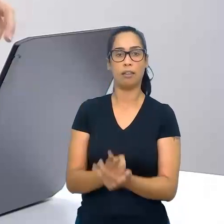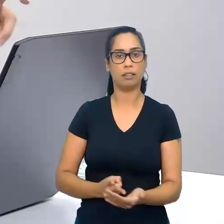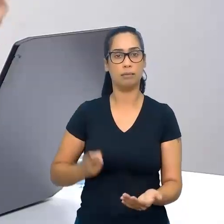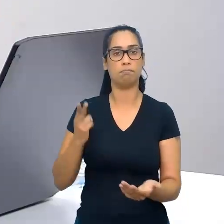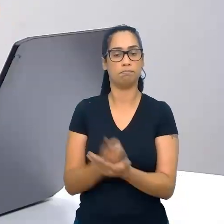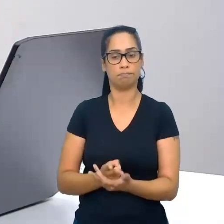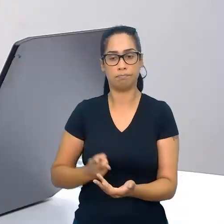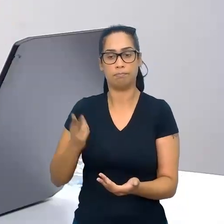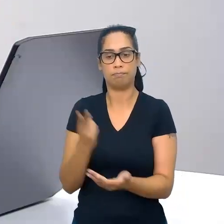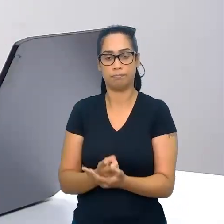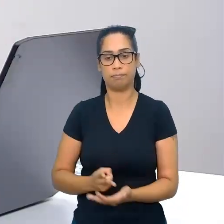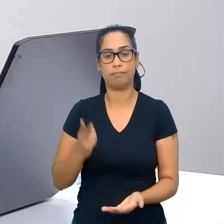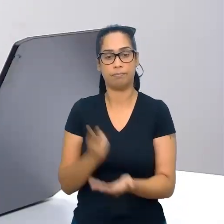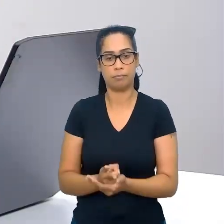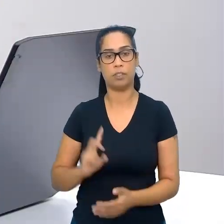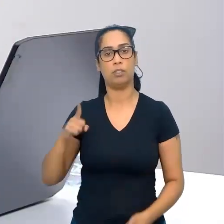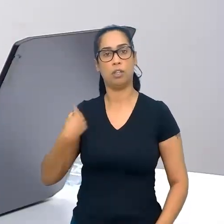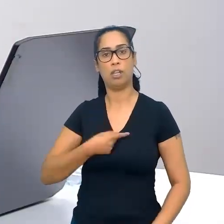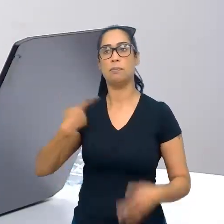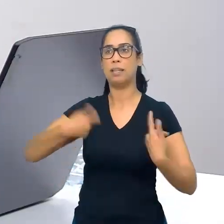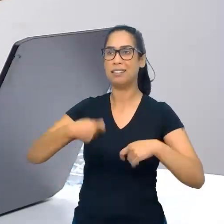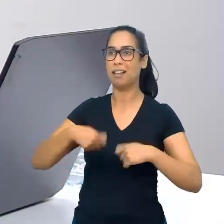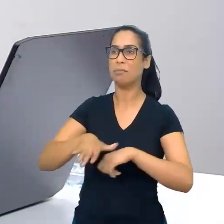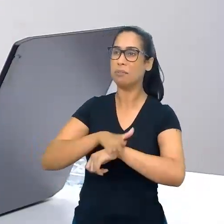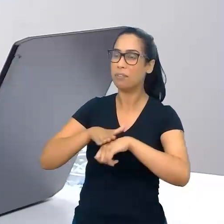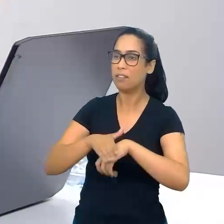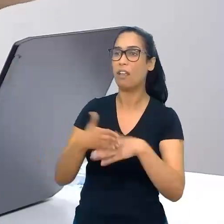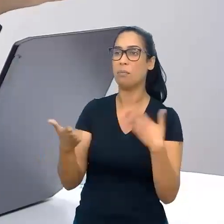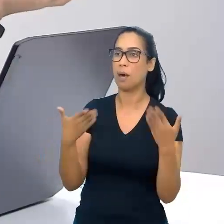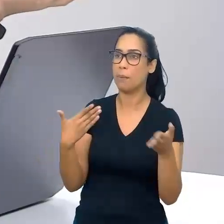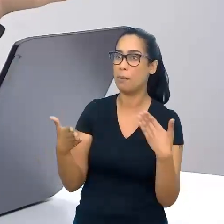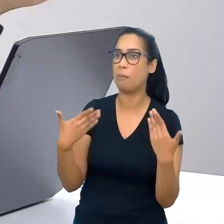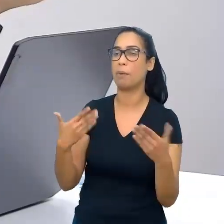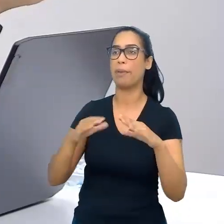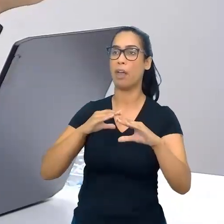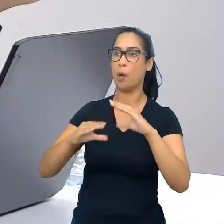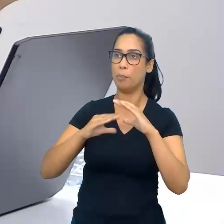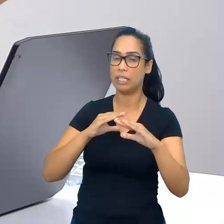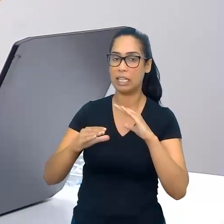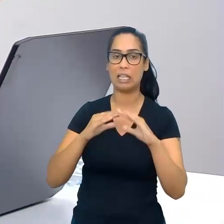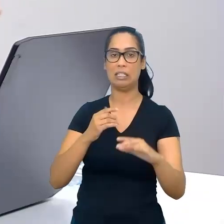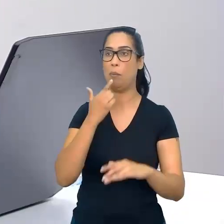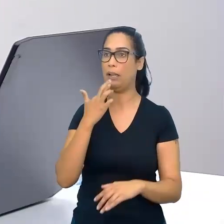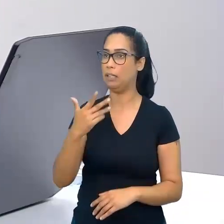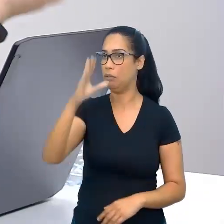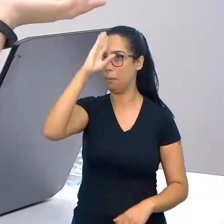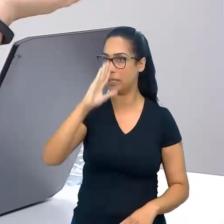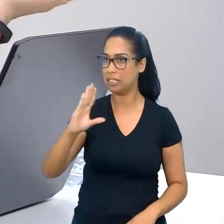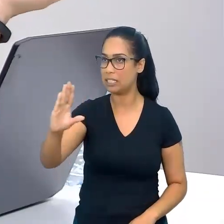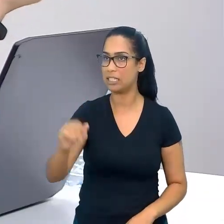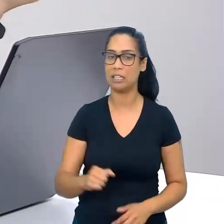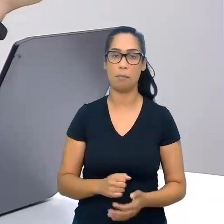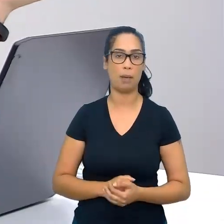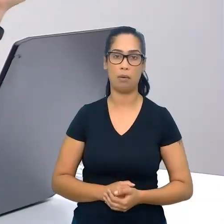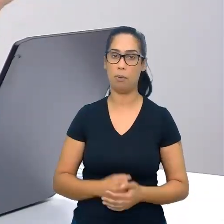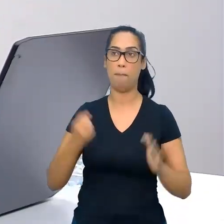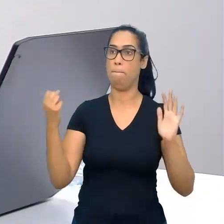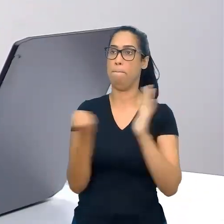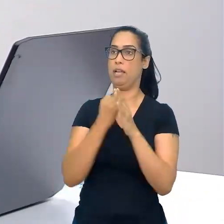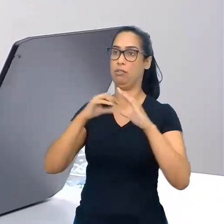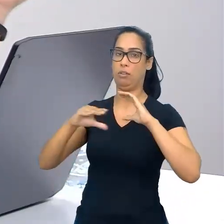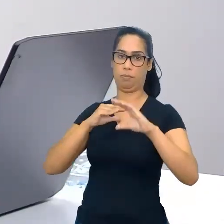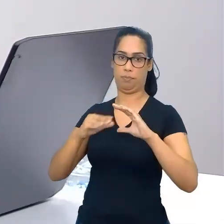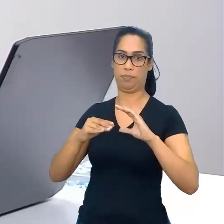uma comunicação útil e isso veio principalmente por influência da da ditadura militar né